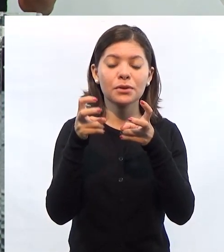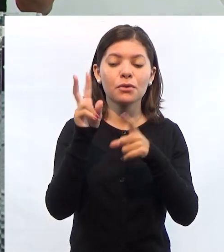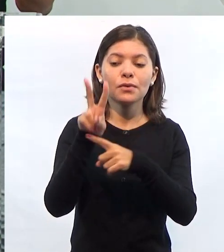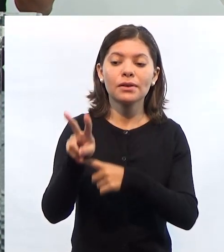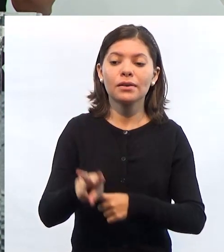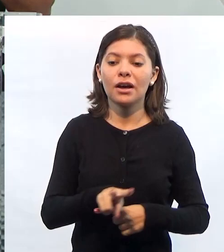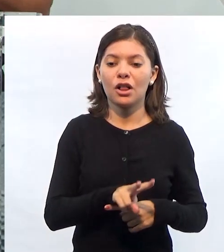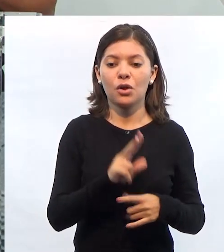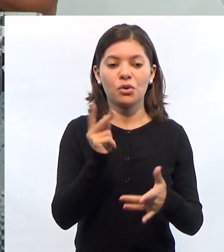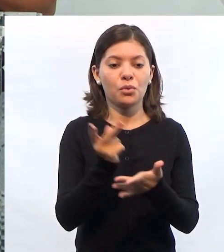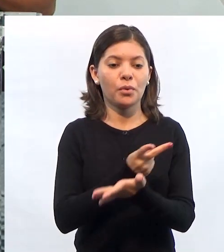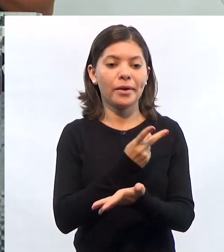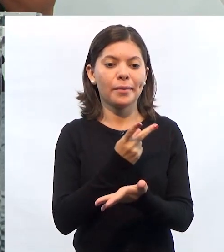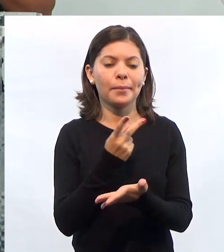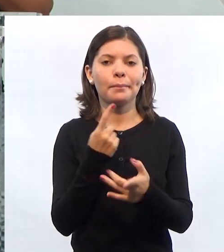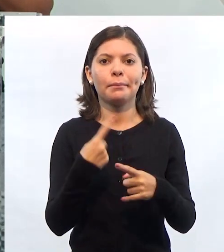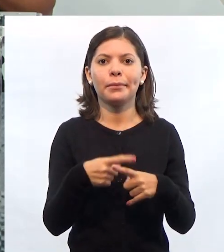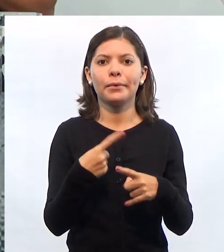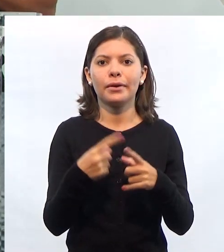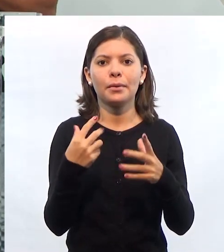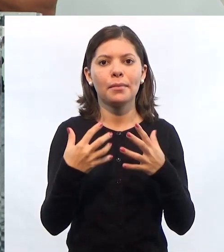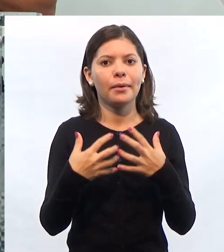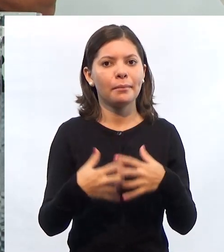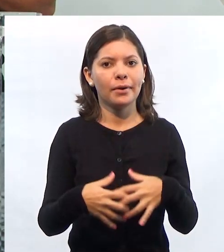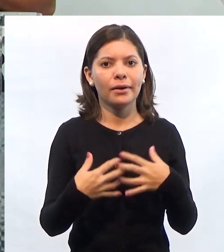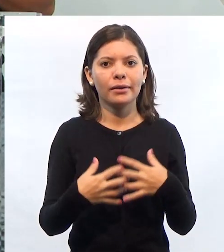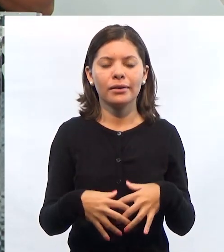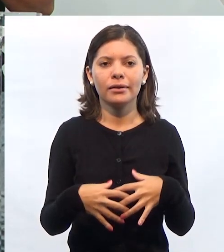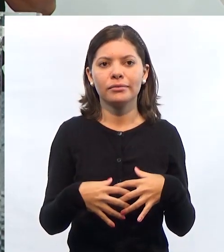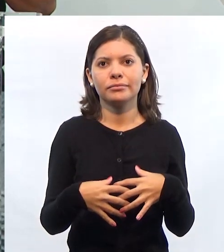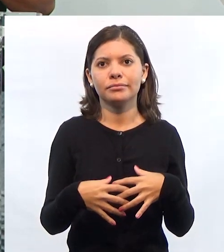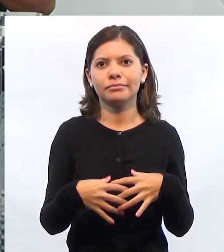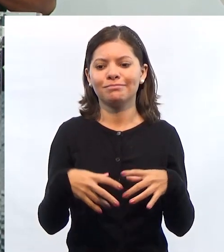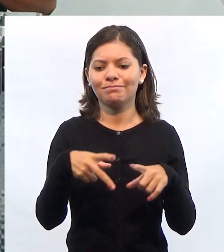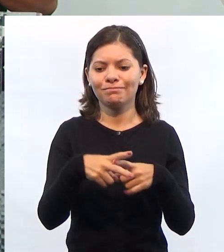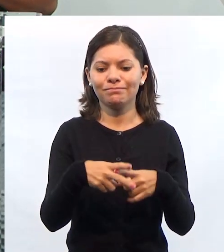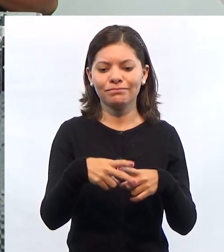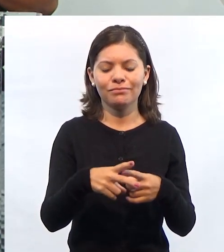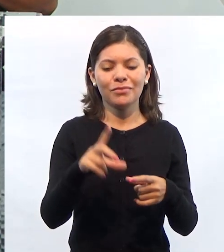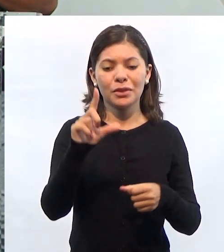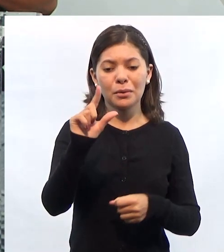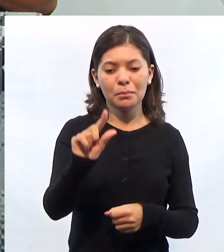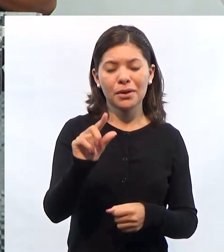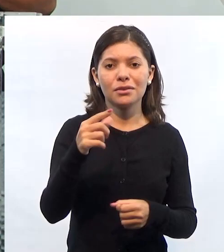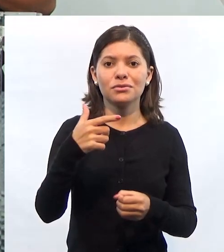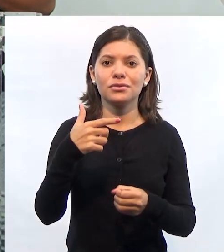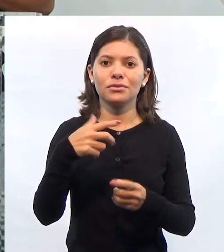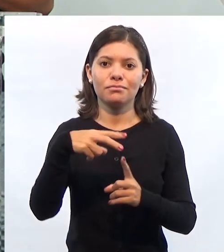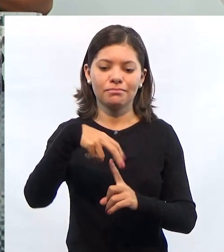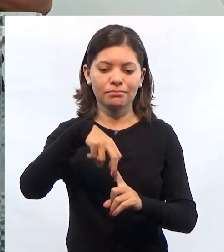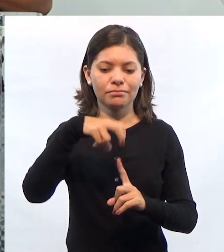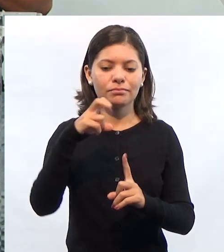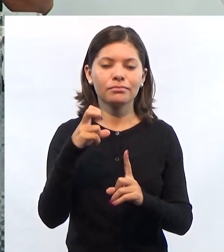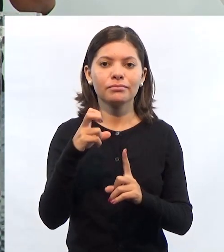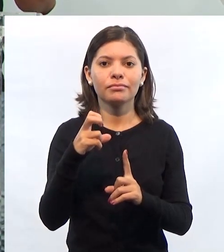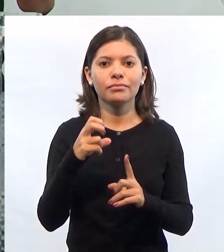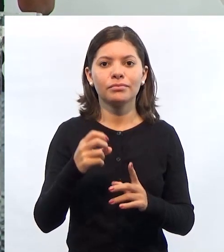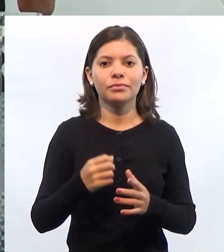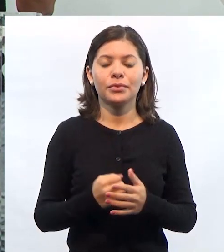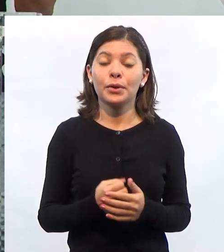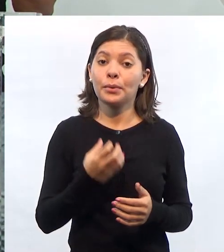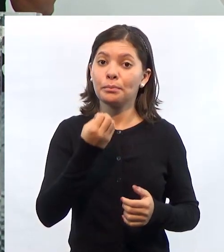verificado que o erro ocorreu porque uma máquina estava desregulada estava colocando menos refrigerante do que deveria